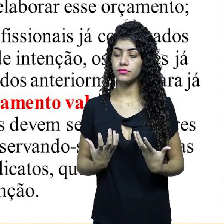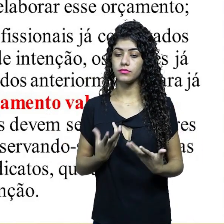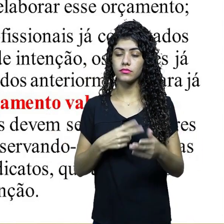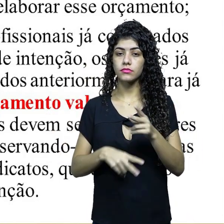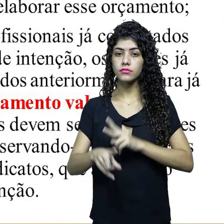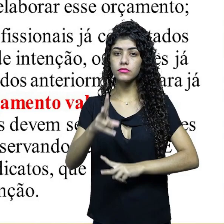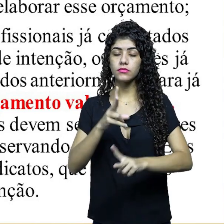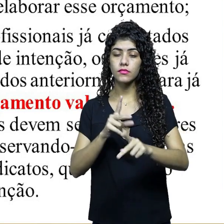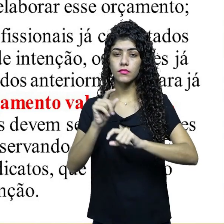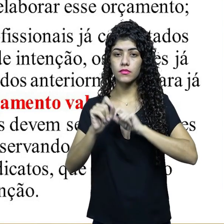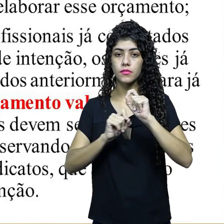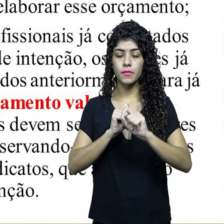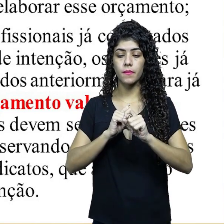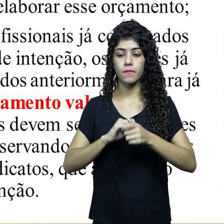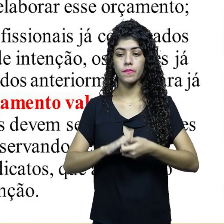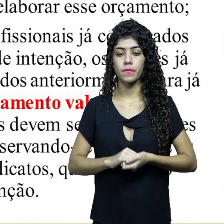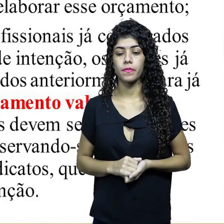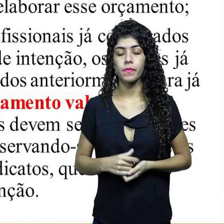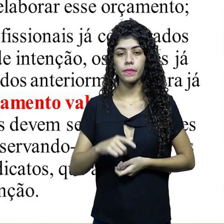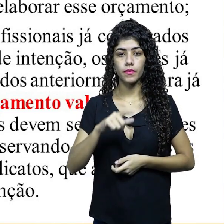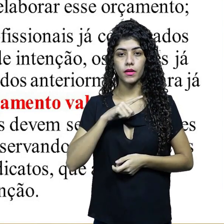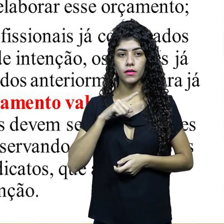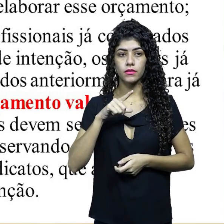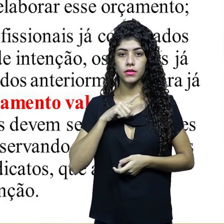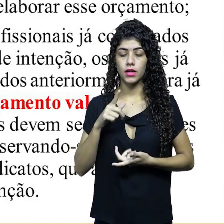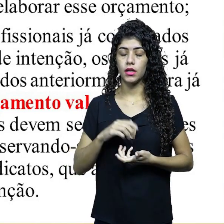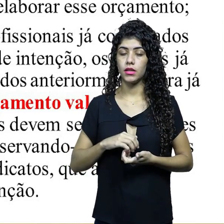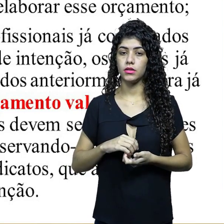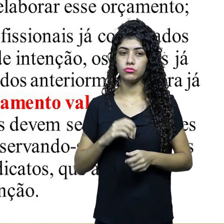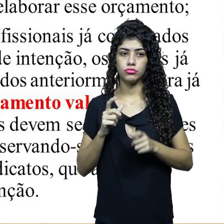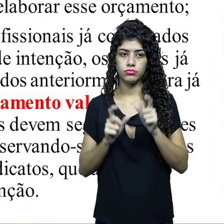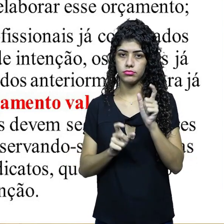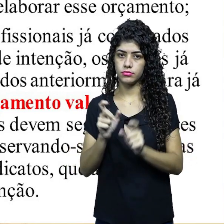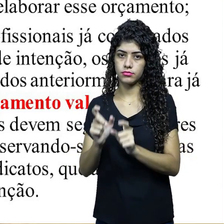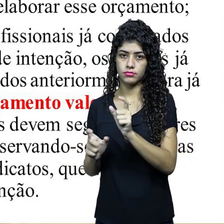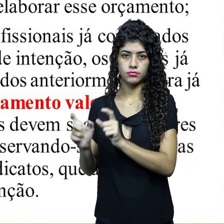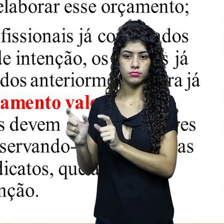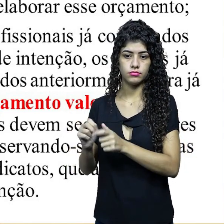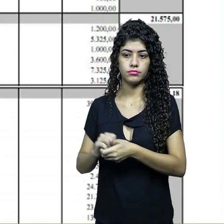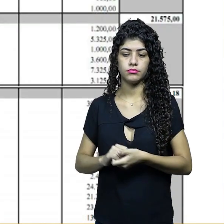as tabelas dos sindicatos, que apontam o piso de cada função.